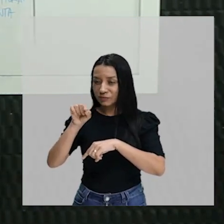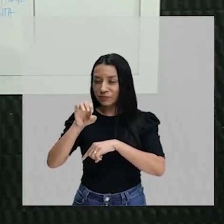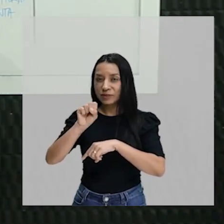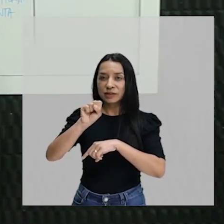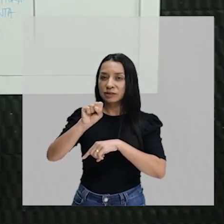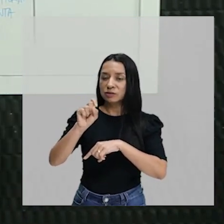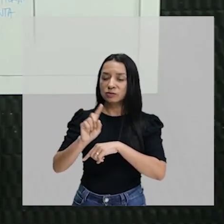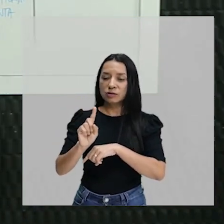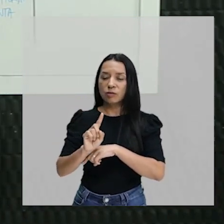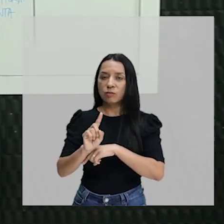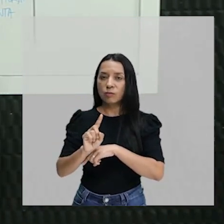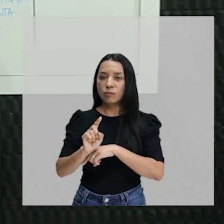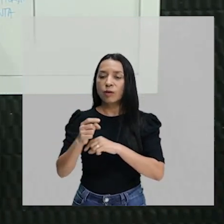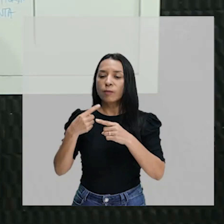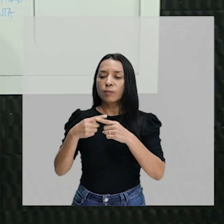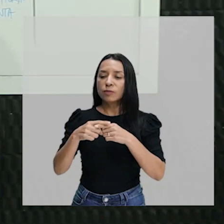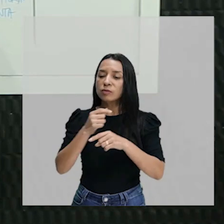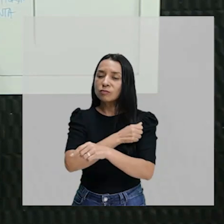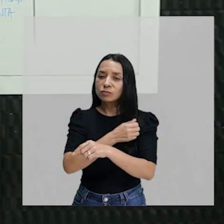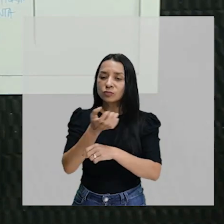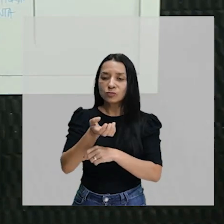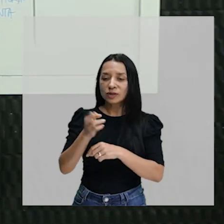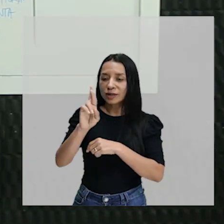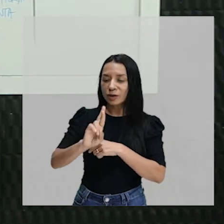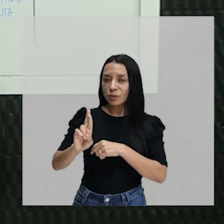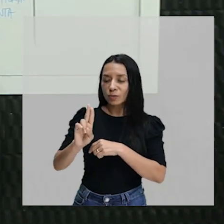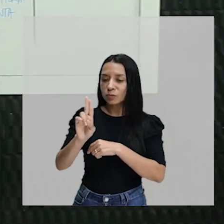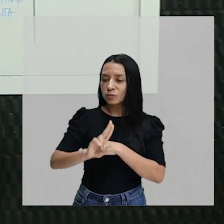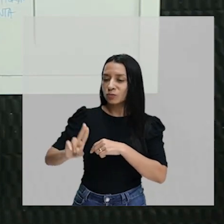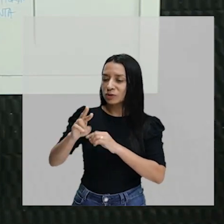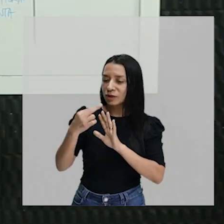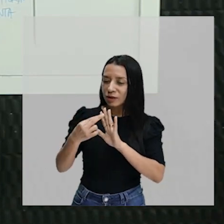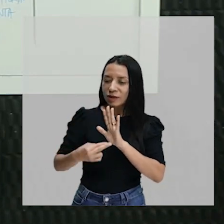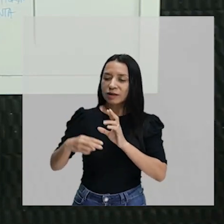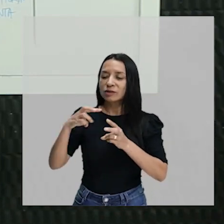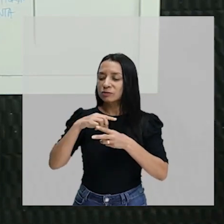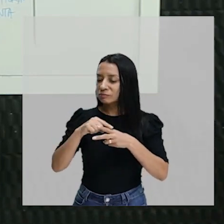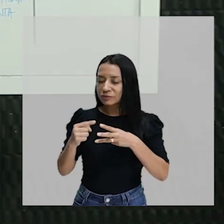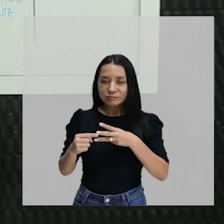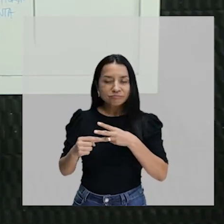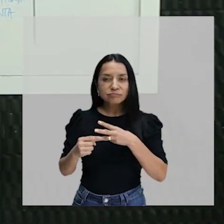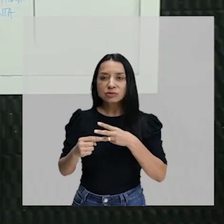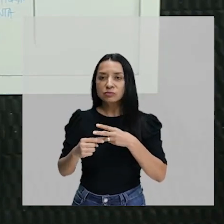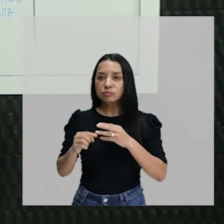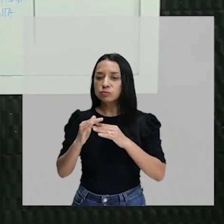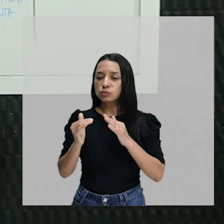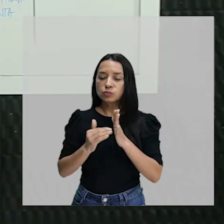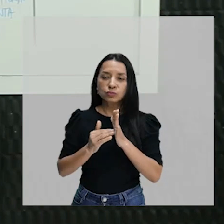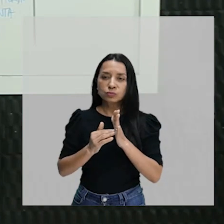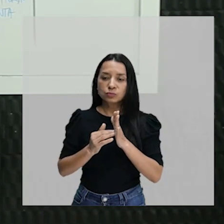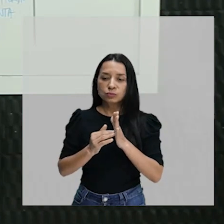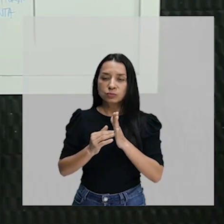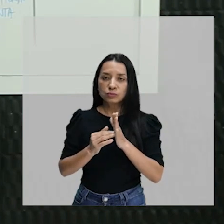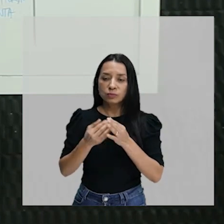o aluno quer usar regra de três para tudo mas não tá você pode ter grandezas que uma aumenta eu aumenta mas não de forma